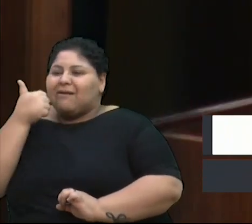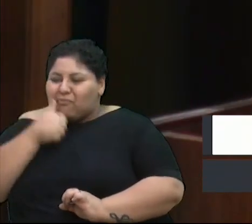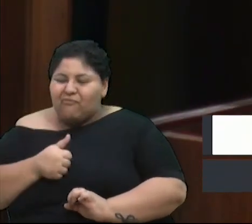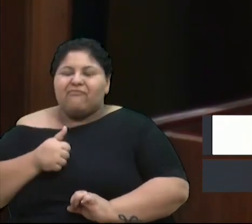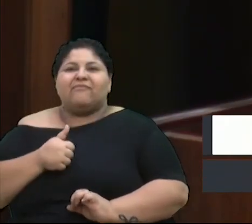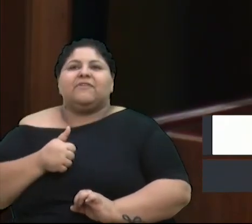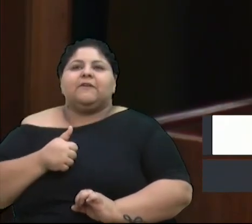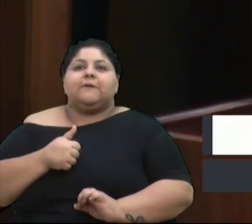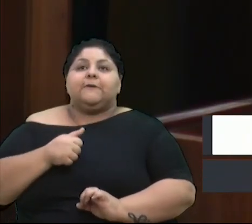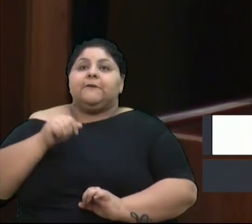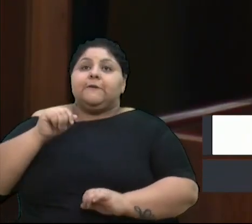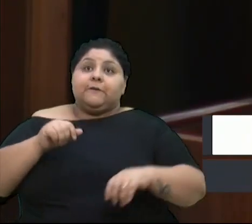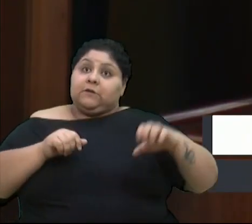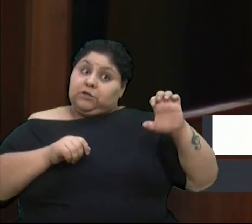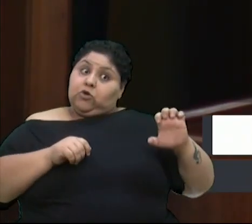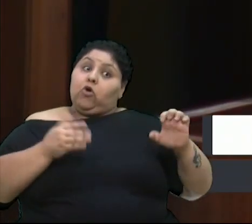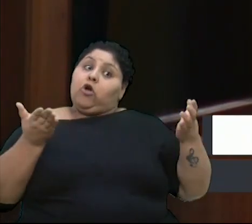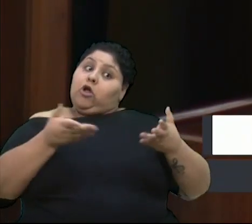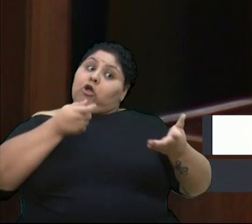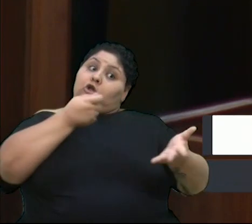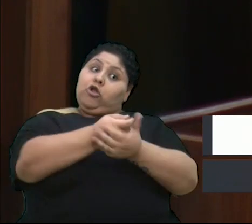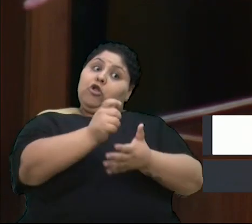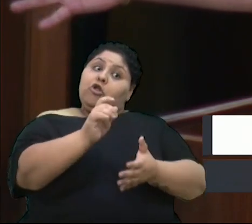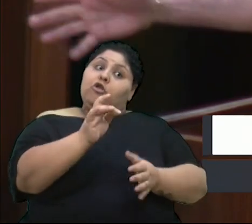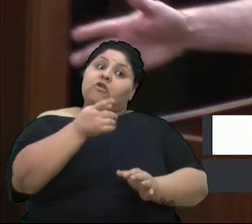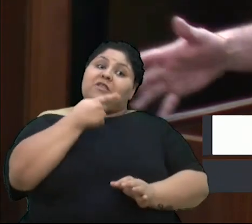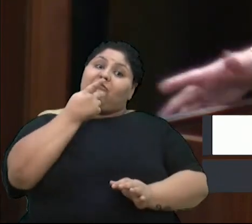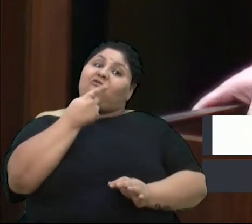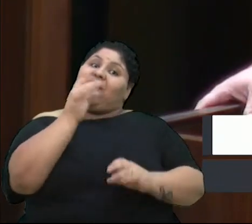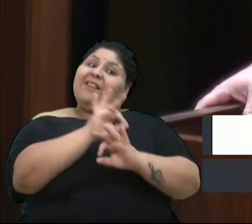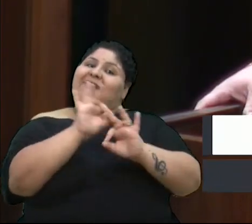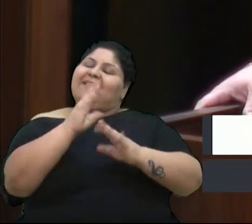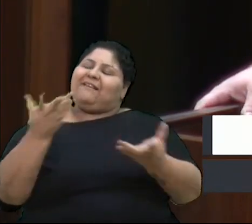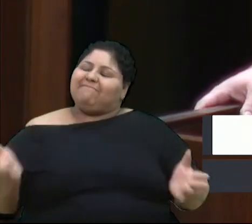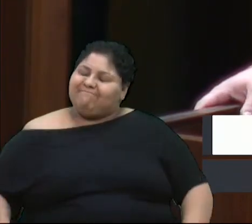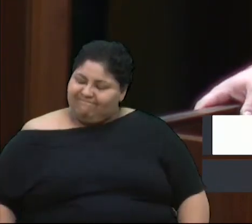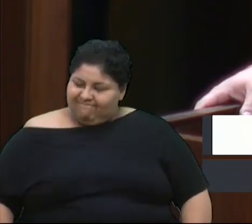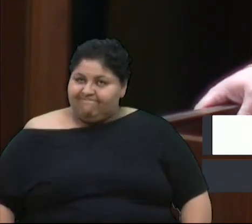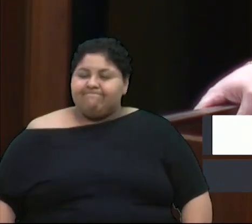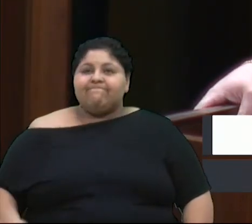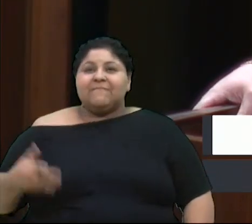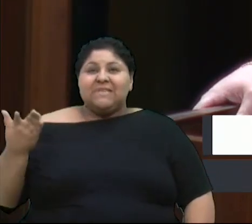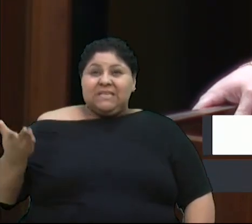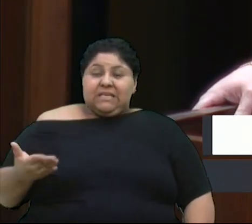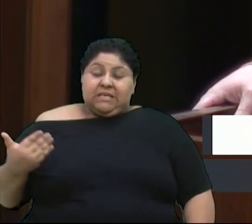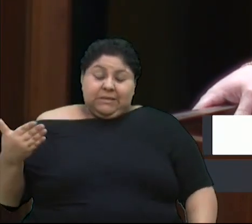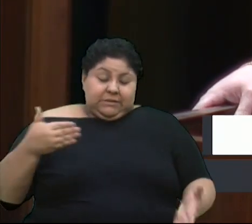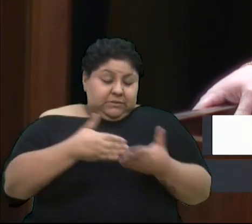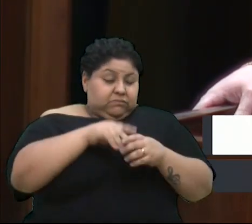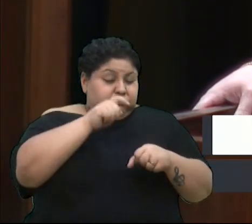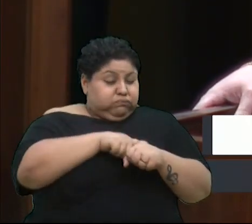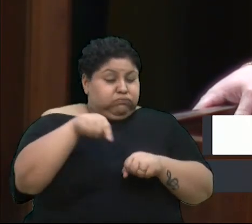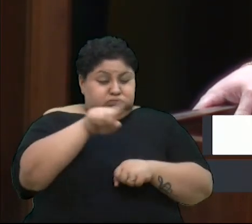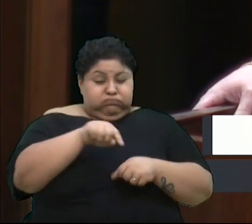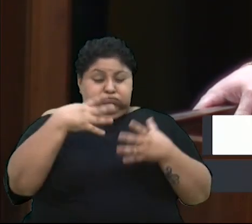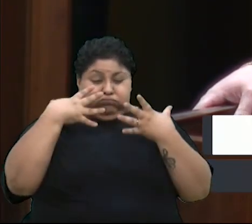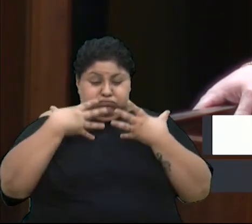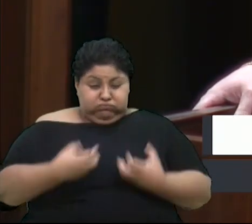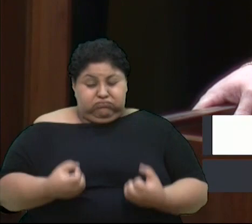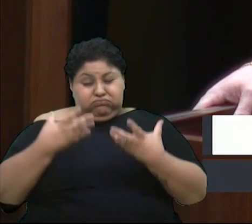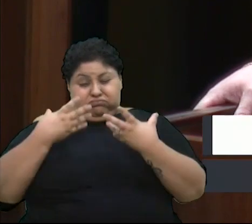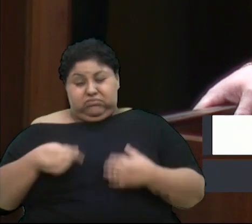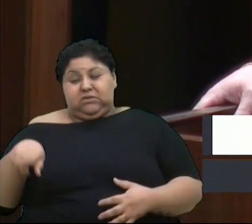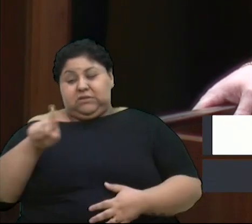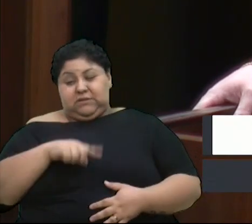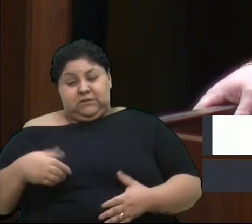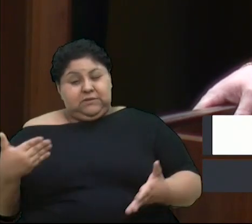a esquerda, pelo visto, está defendendo, porque não fala nada. Então, assim, ó, chega uma hora que a gente cansa e a gente tem